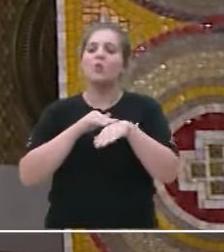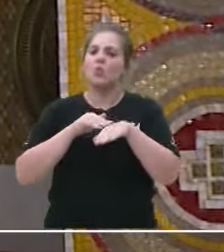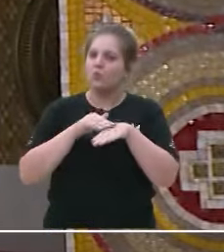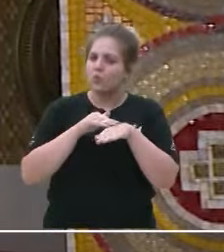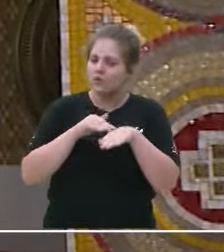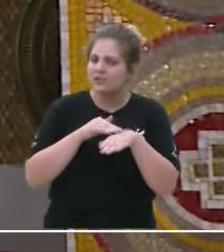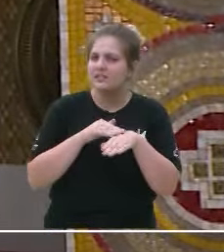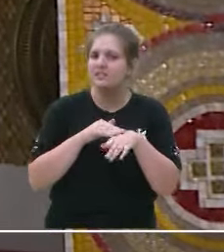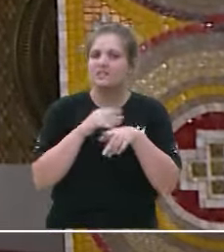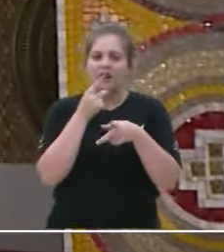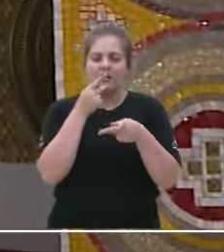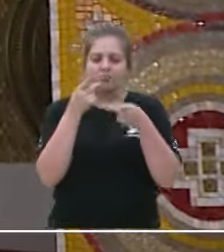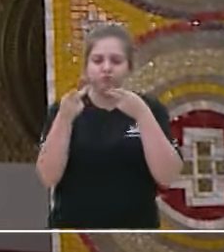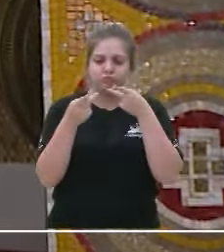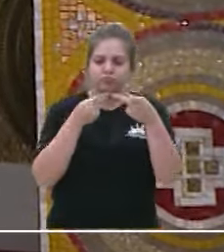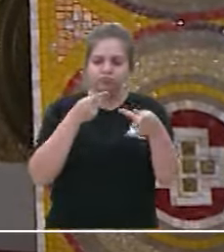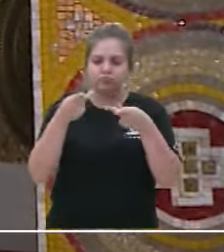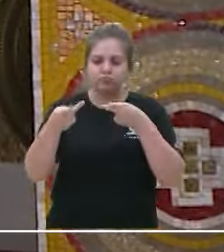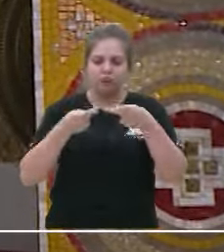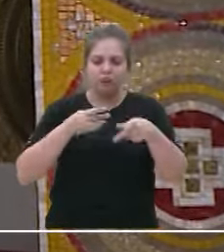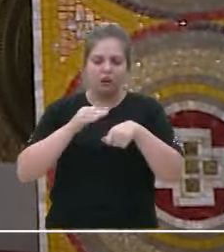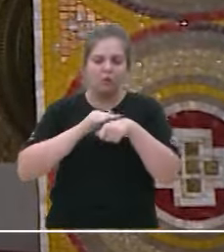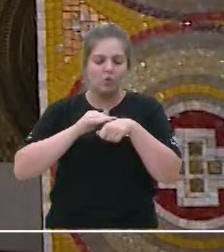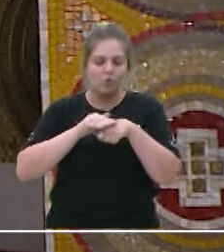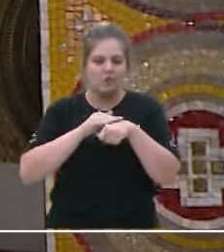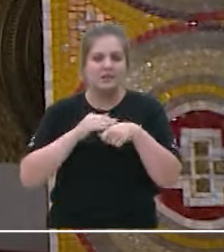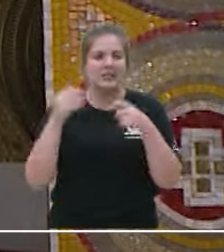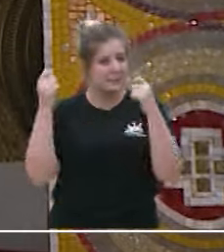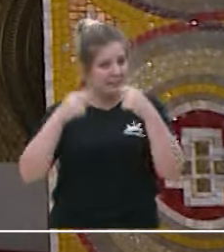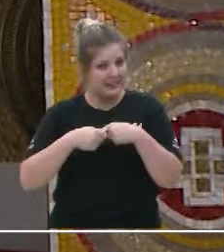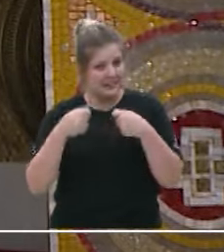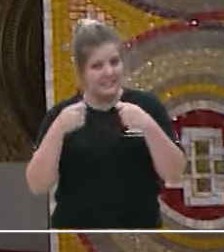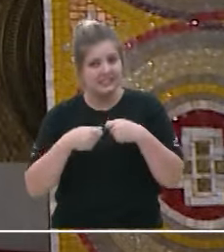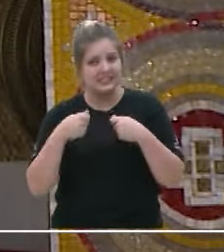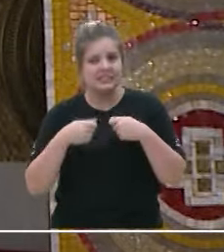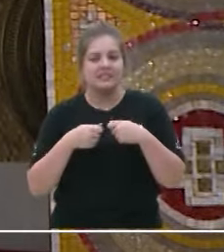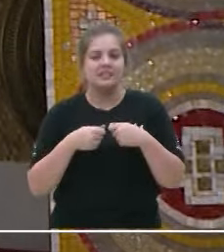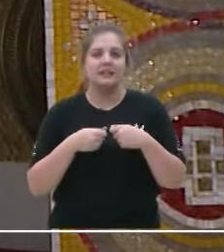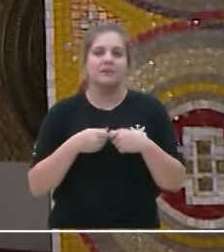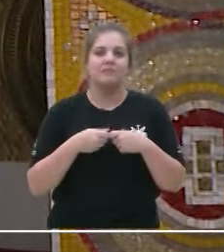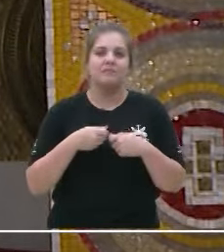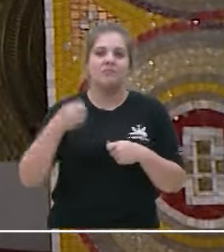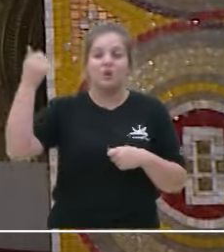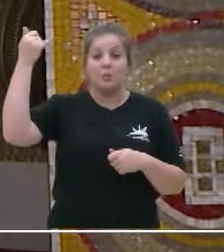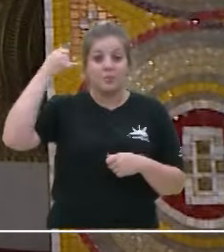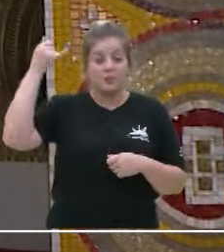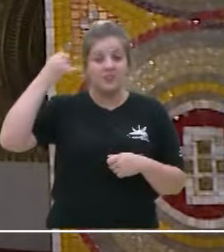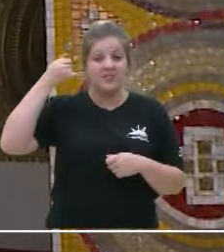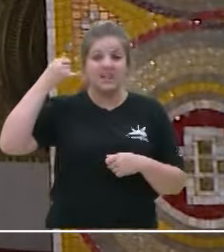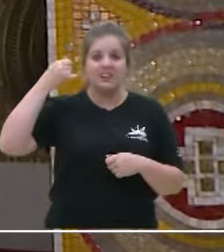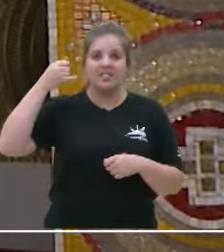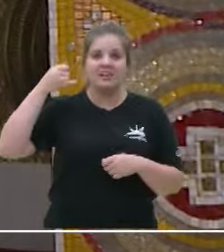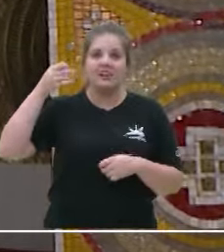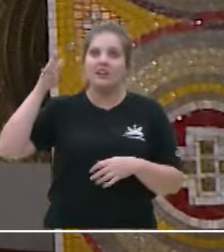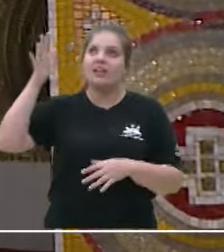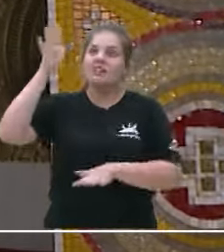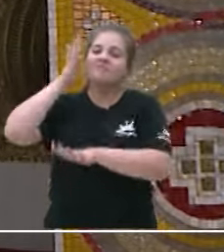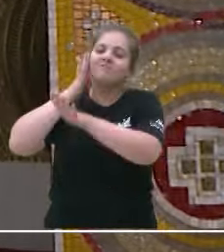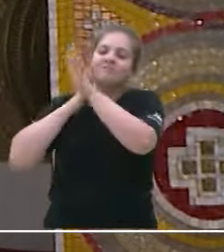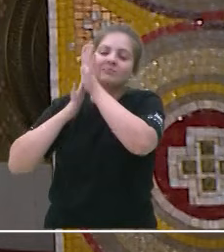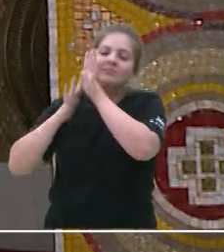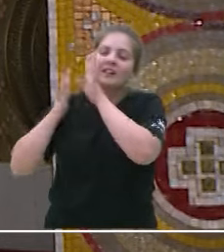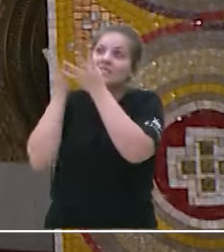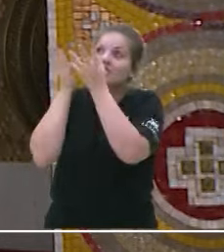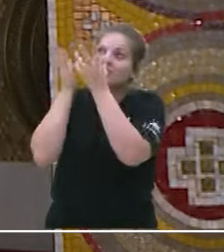diálogo O Profeta Jonas ele lhe ouviu a Deus teve este